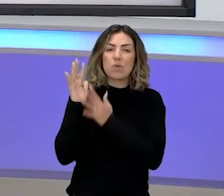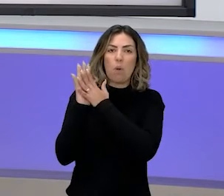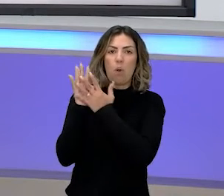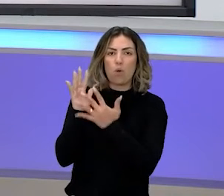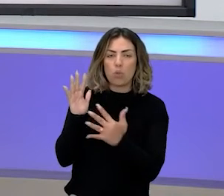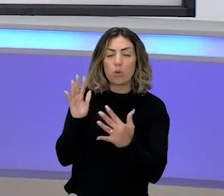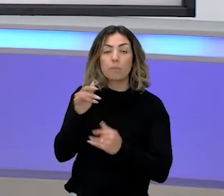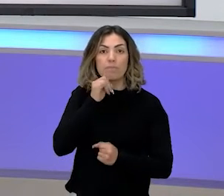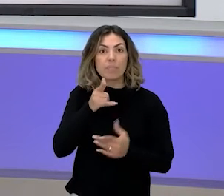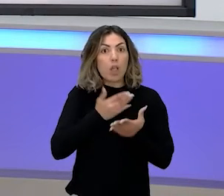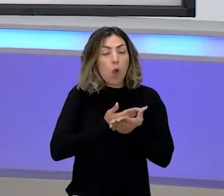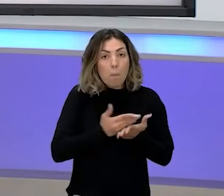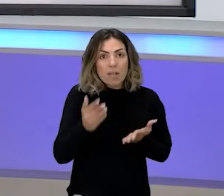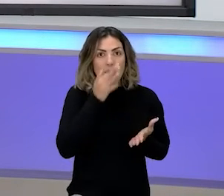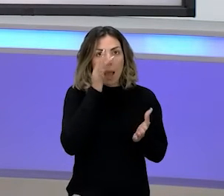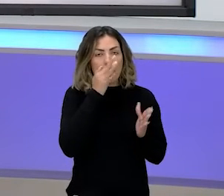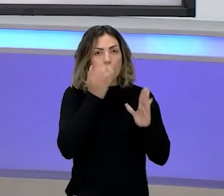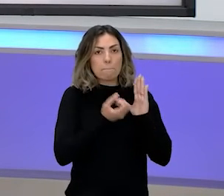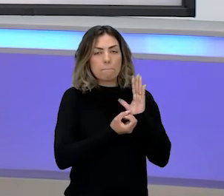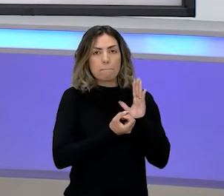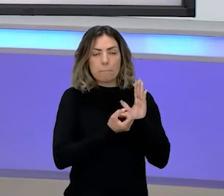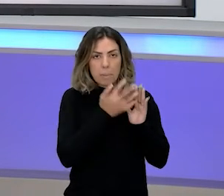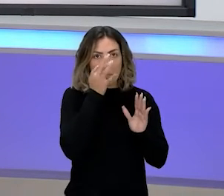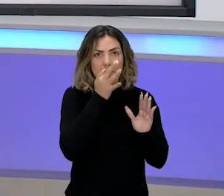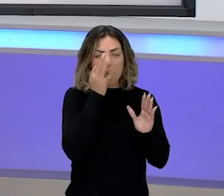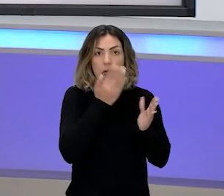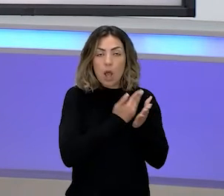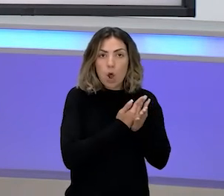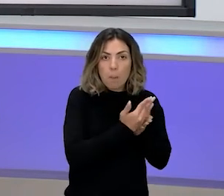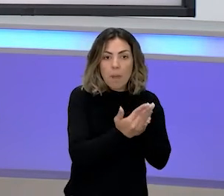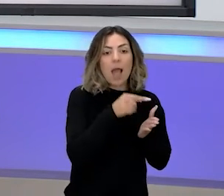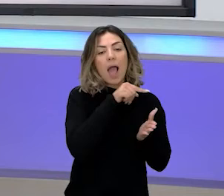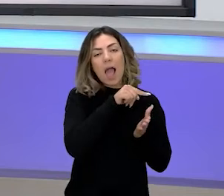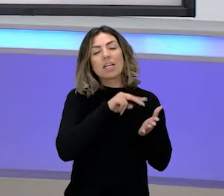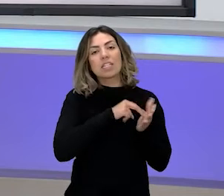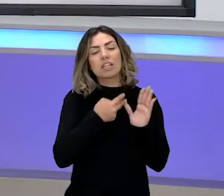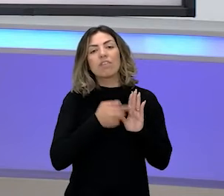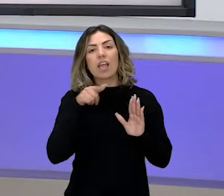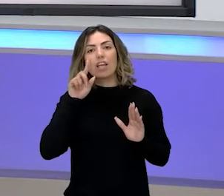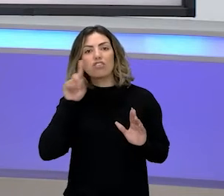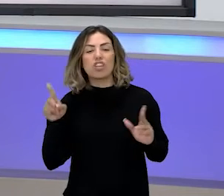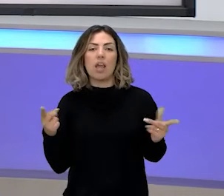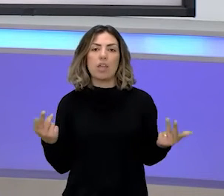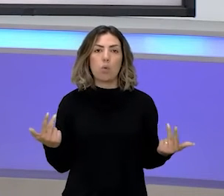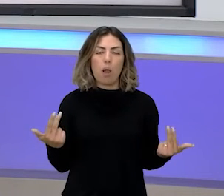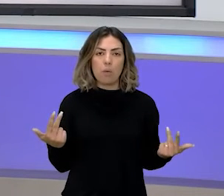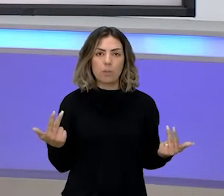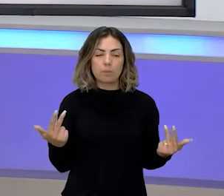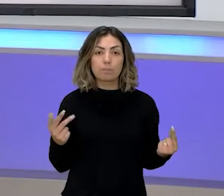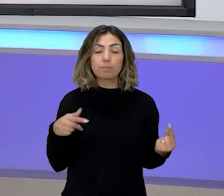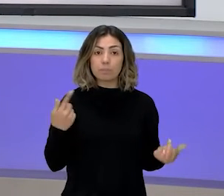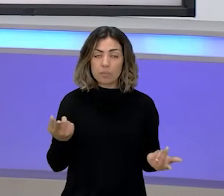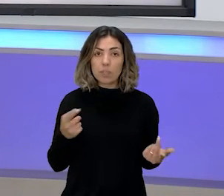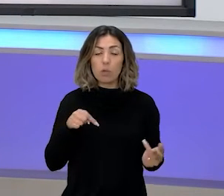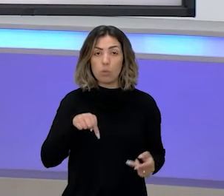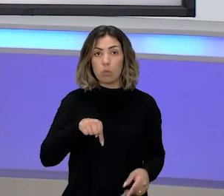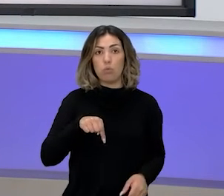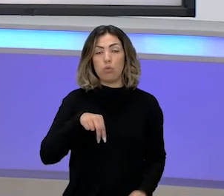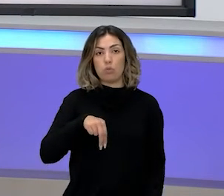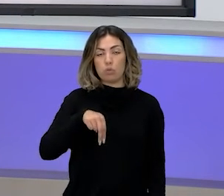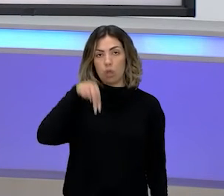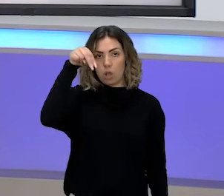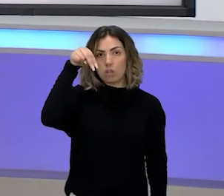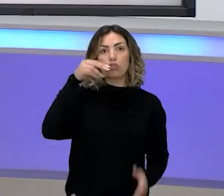começar a primavera, esse dia é o equinócio, que vem de igual, dias iguais. Lá no hemisfério norte vai começar o